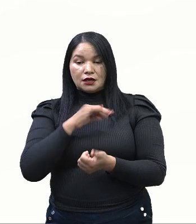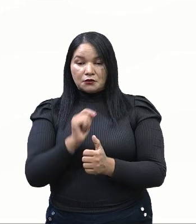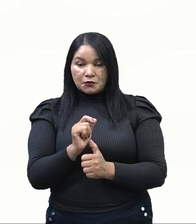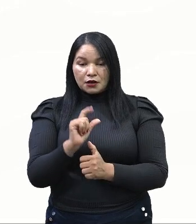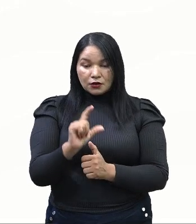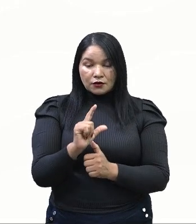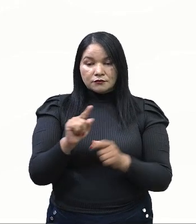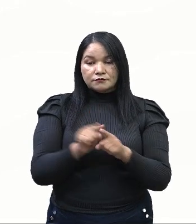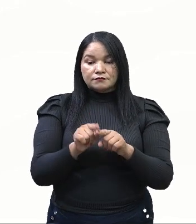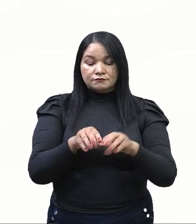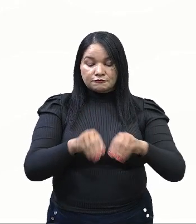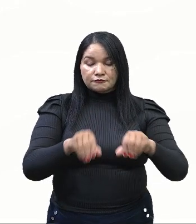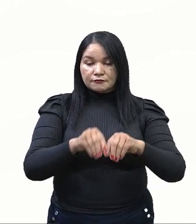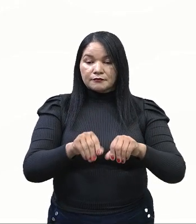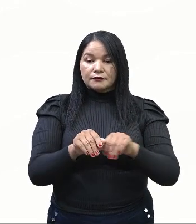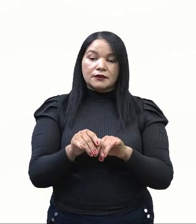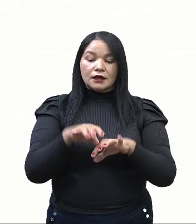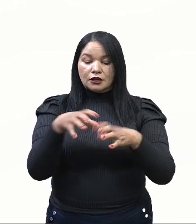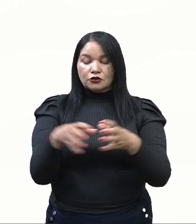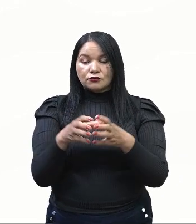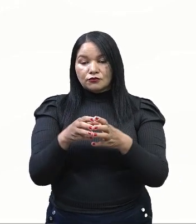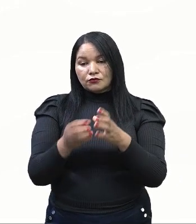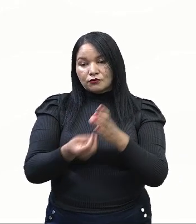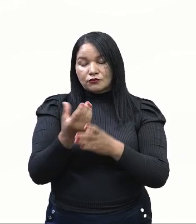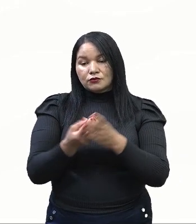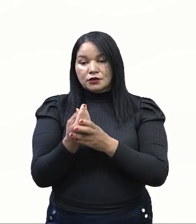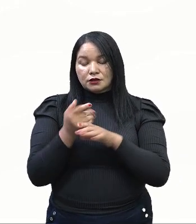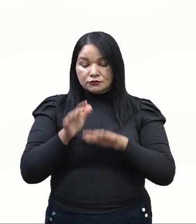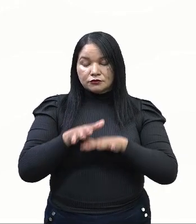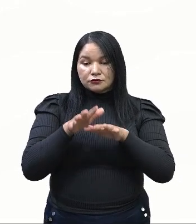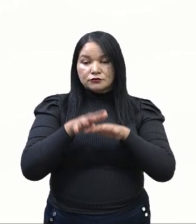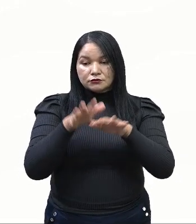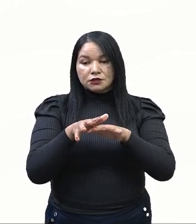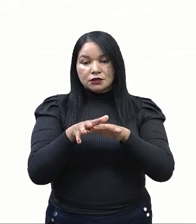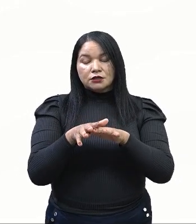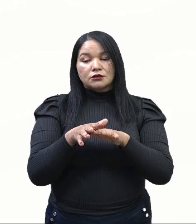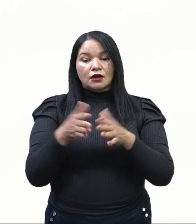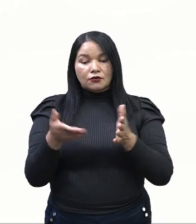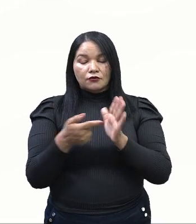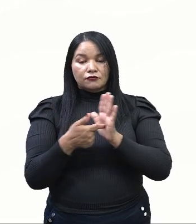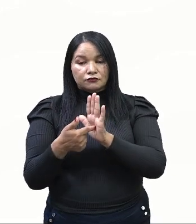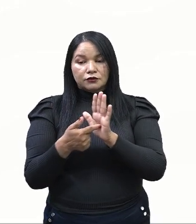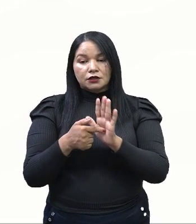que esses movimentos eles vão vir à tona, como a gente observou, em